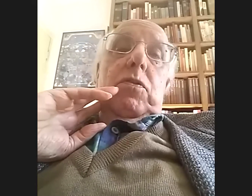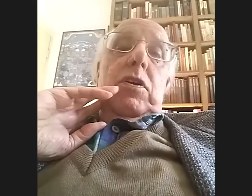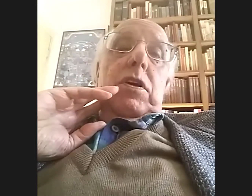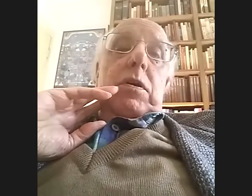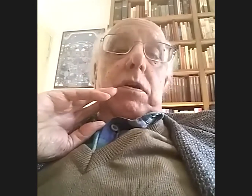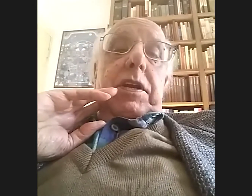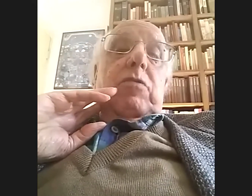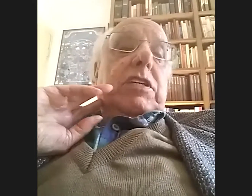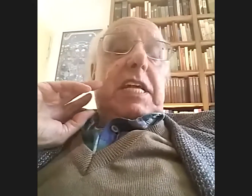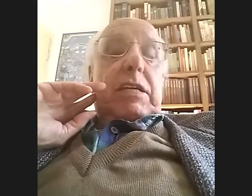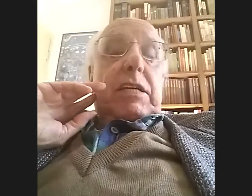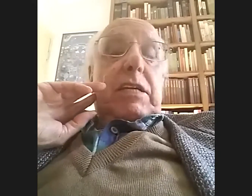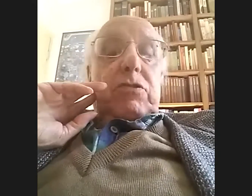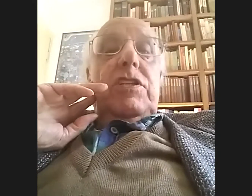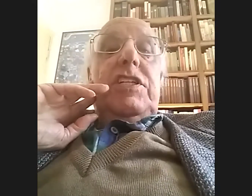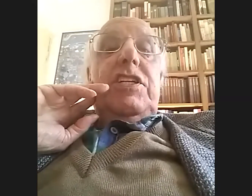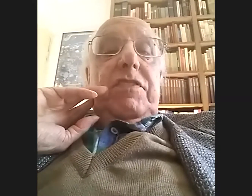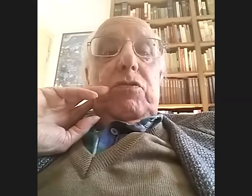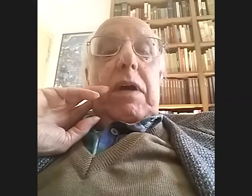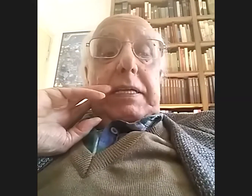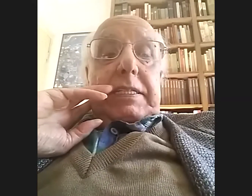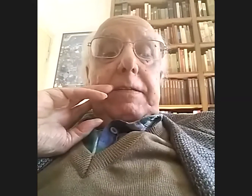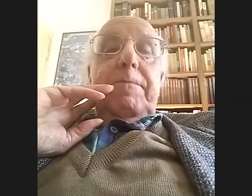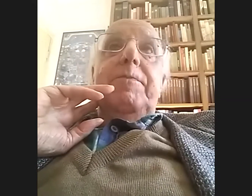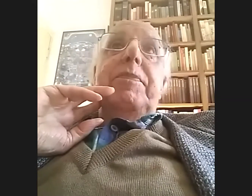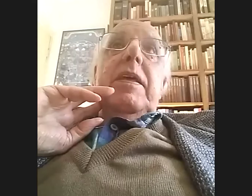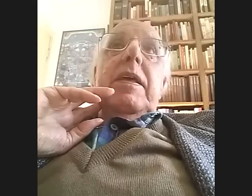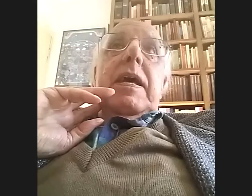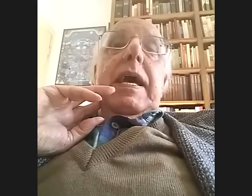com negociações individuais.